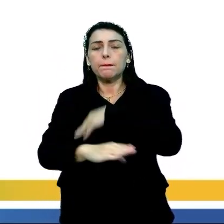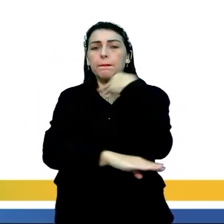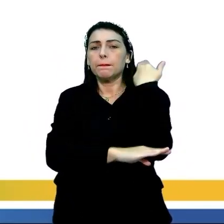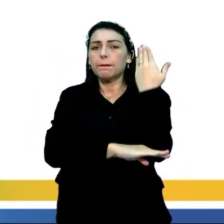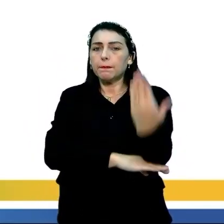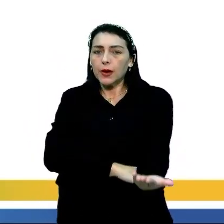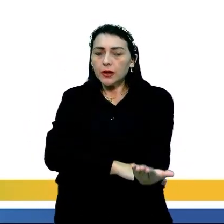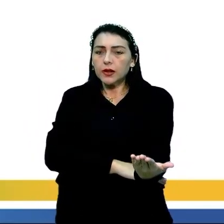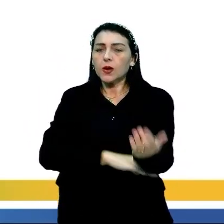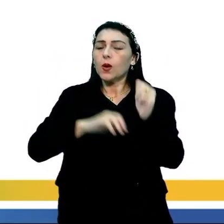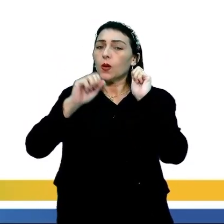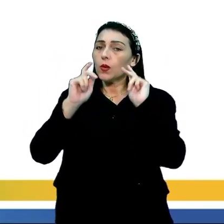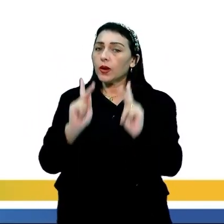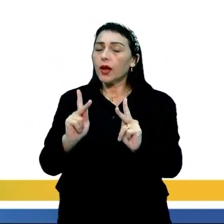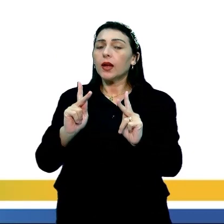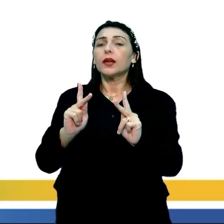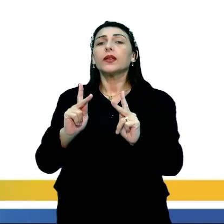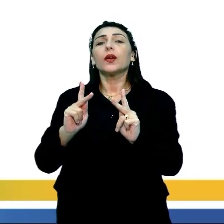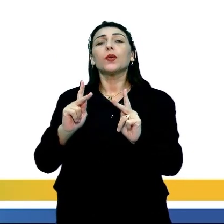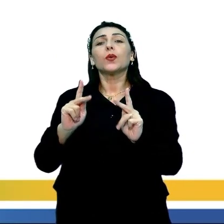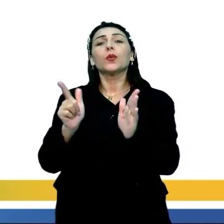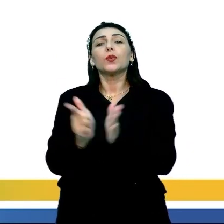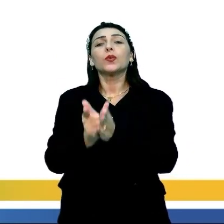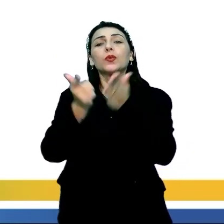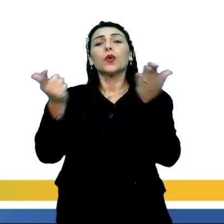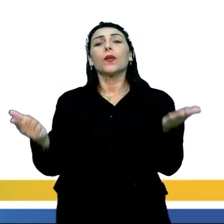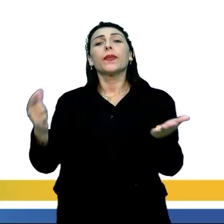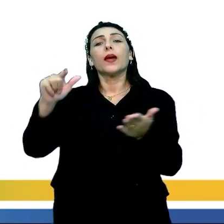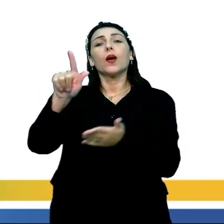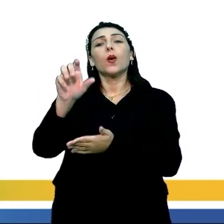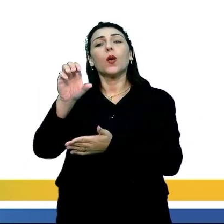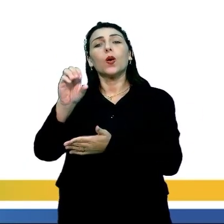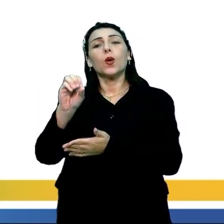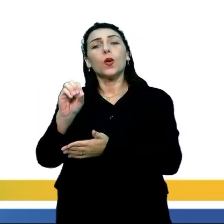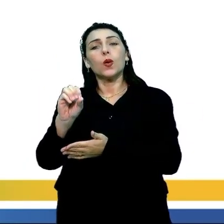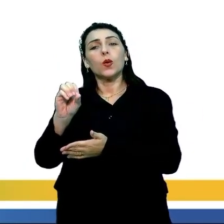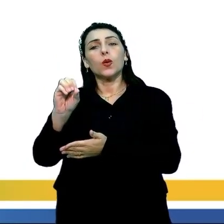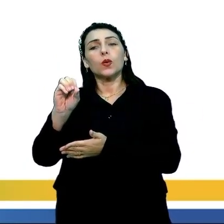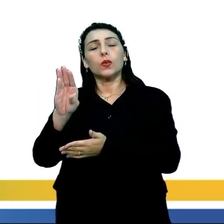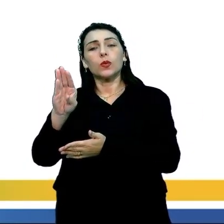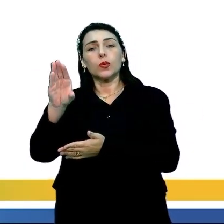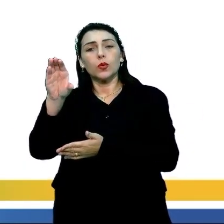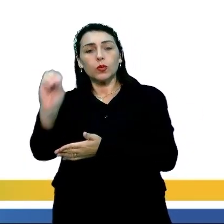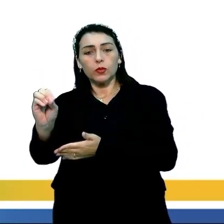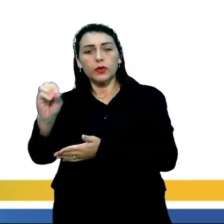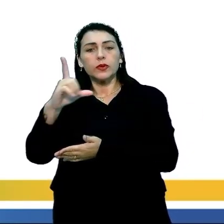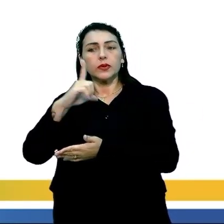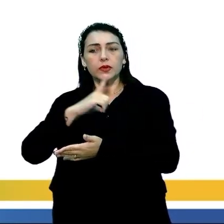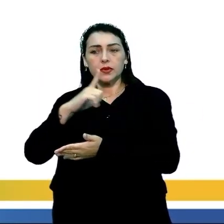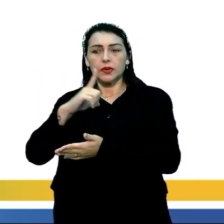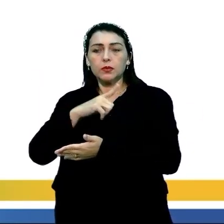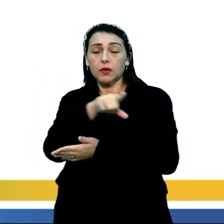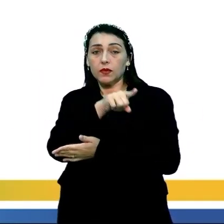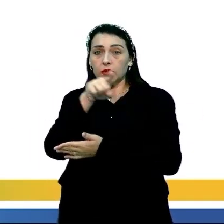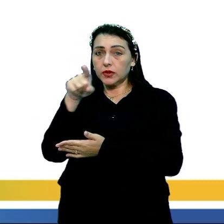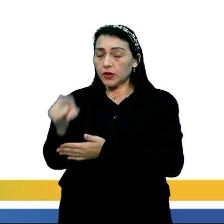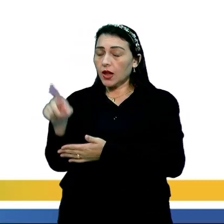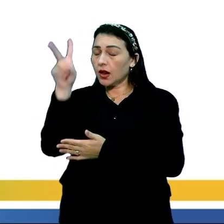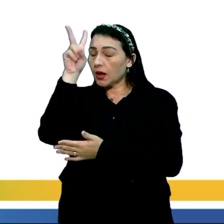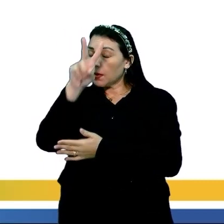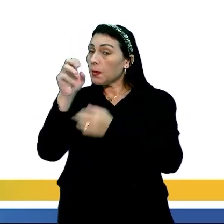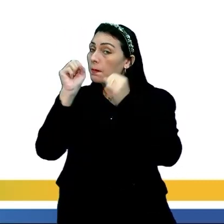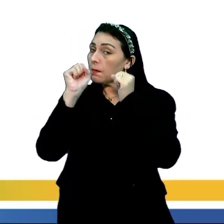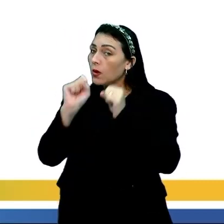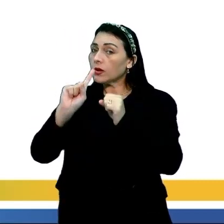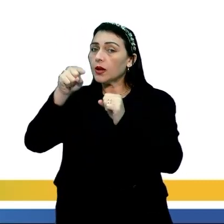Ok? Isso é uma matéria do jornal Globo. Aqui a gente tem a disponibilidade para vocês, lembrando que vocês